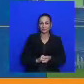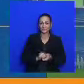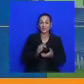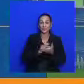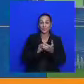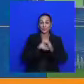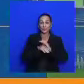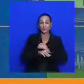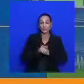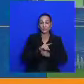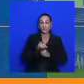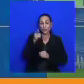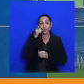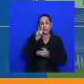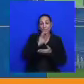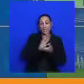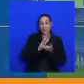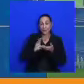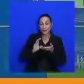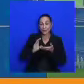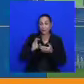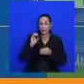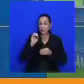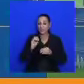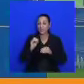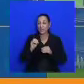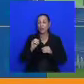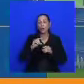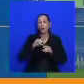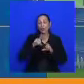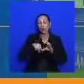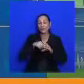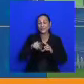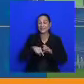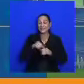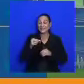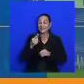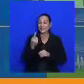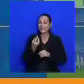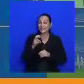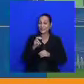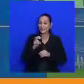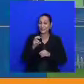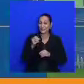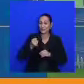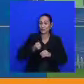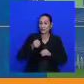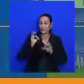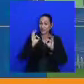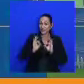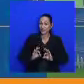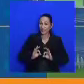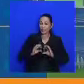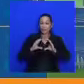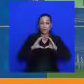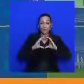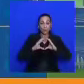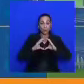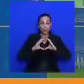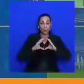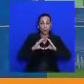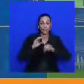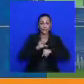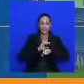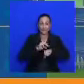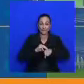Na Lotomania você ganha com 0 acerto, ganha também a partir de 15 acertos. Bola marrom, número